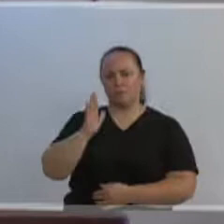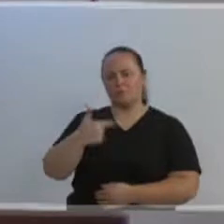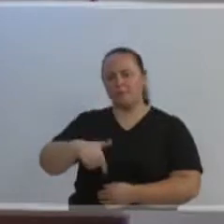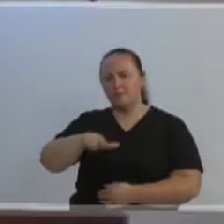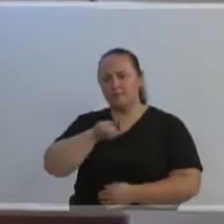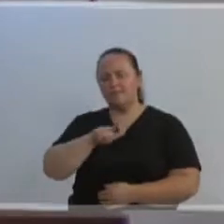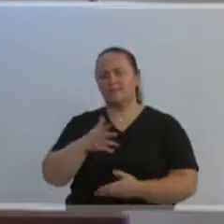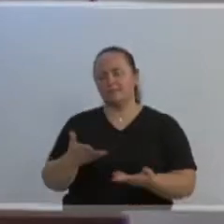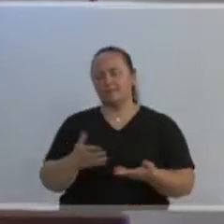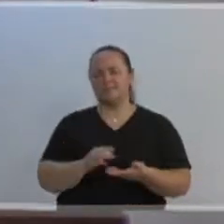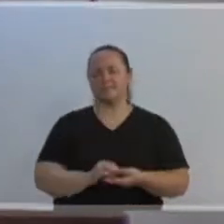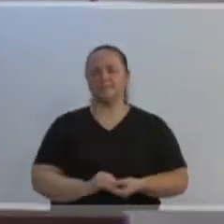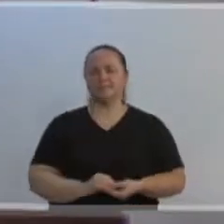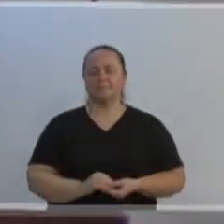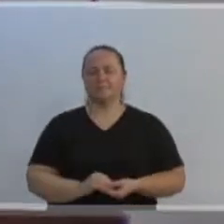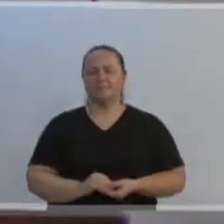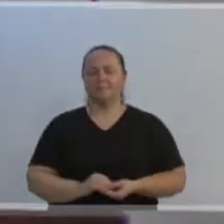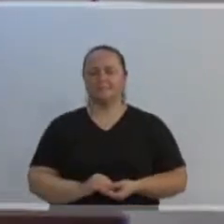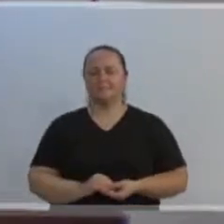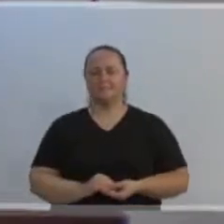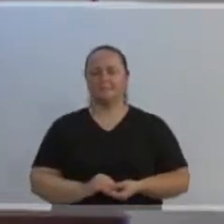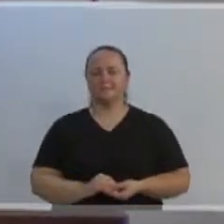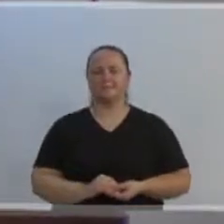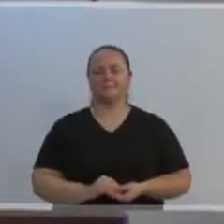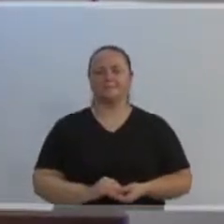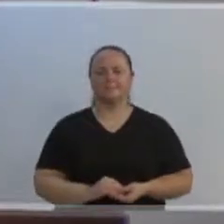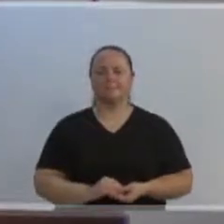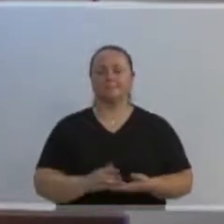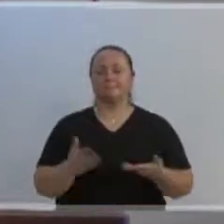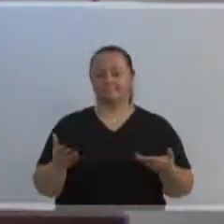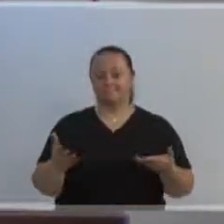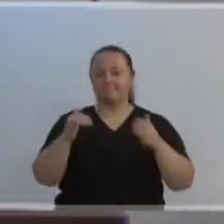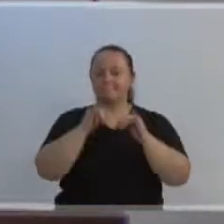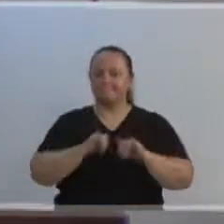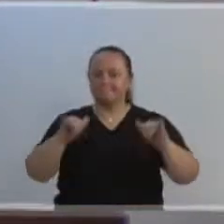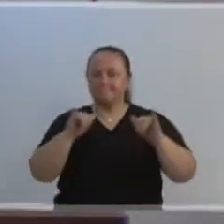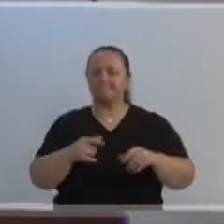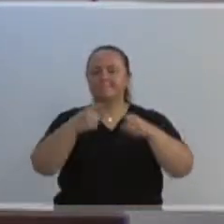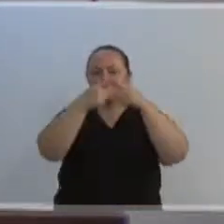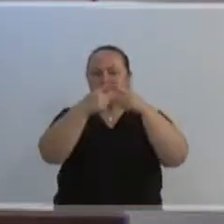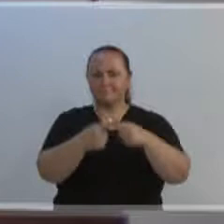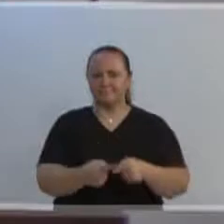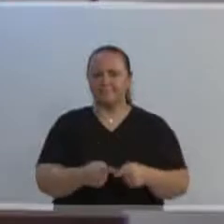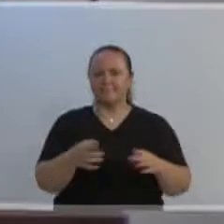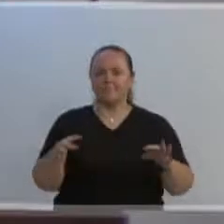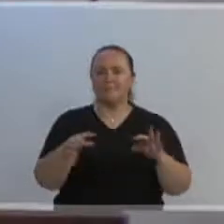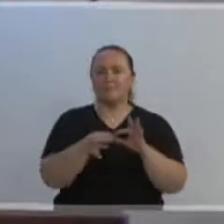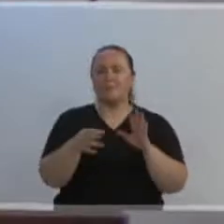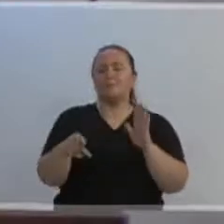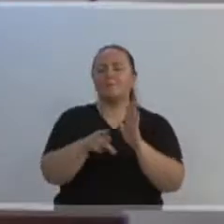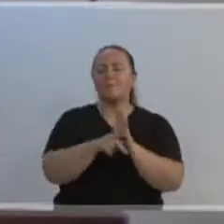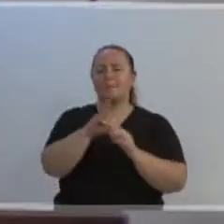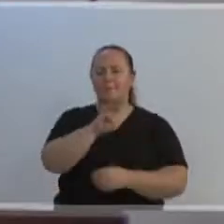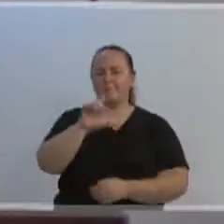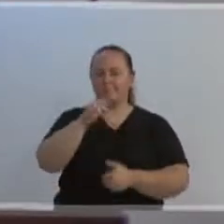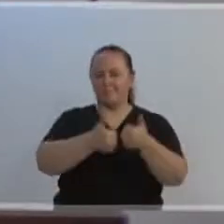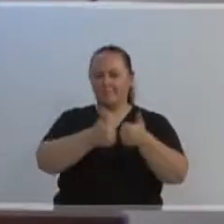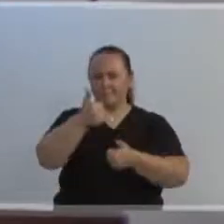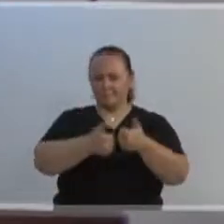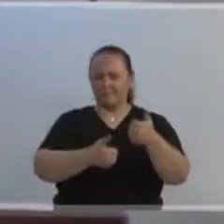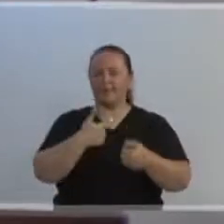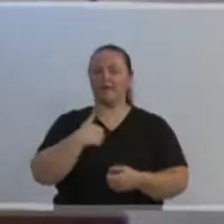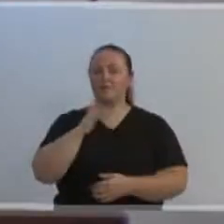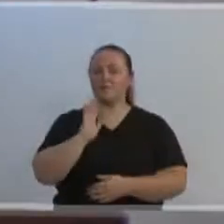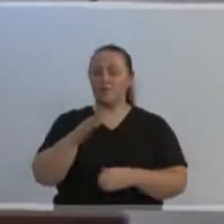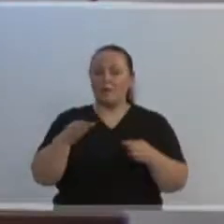já divulgando o campeonato da liga blumenauense eu que já fui tesoureiro do atleta que topava